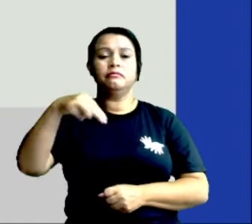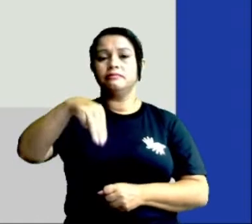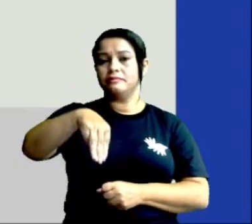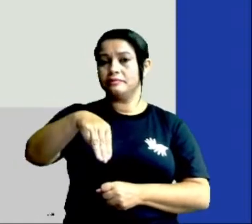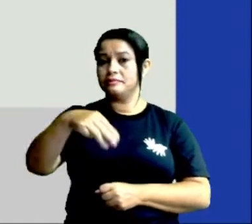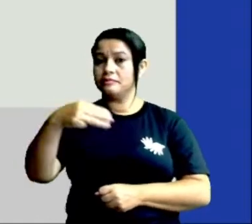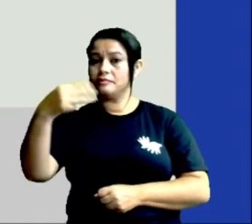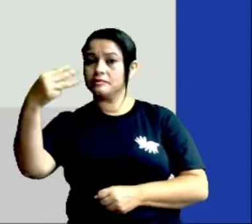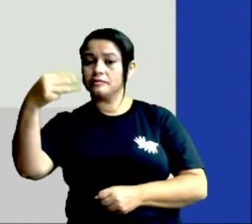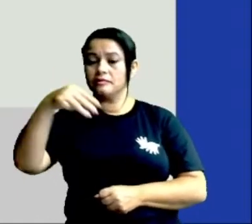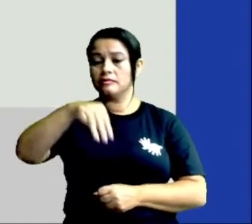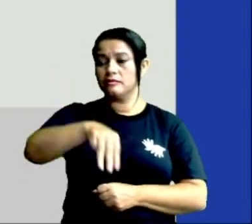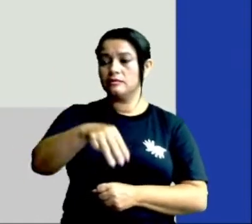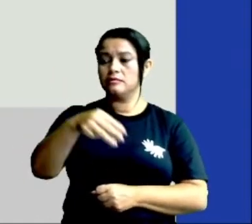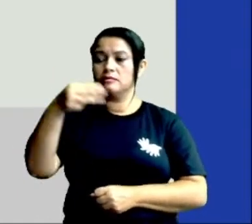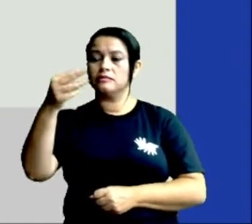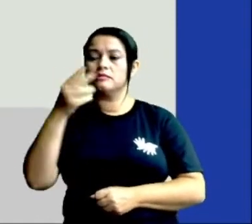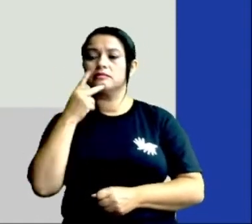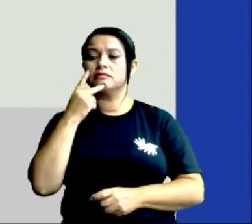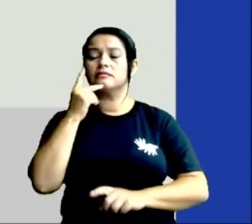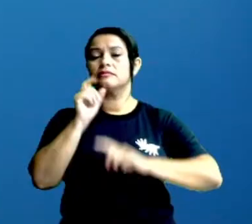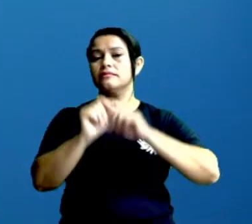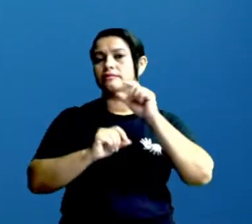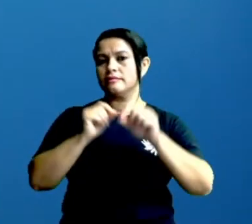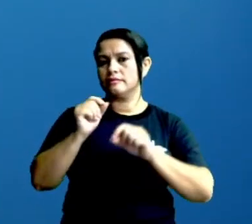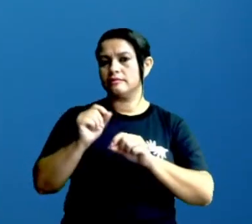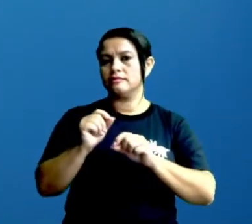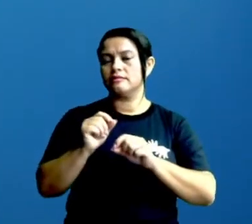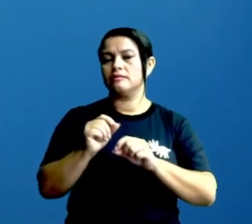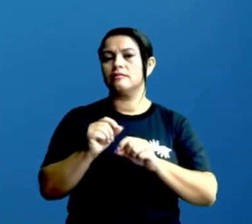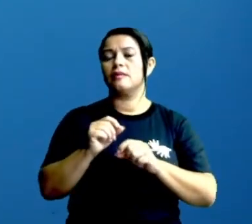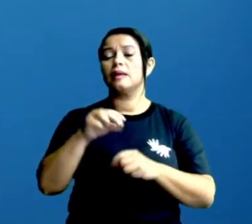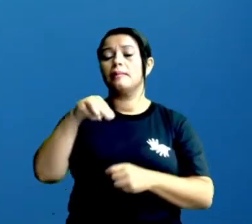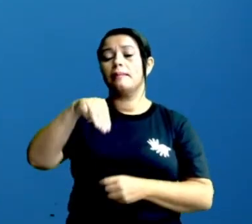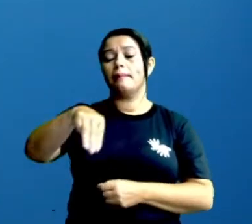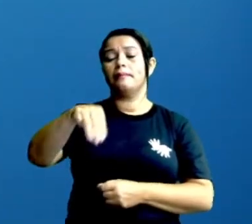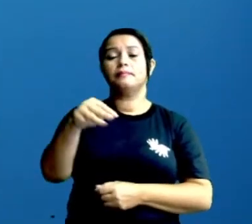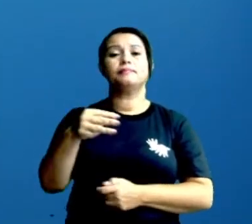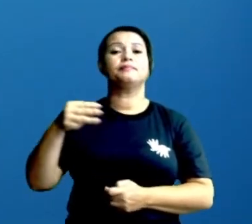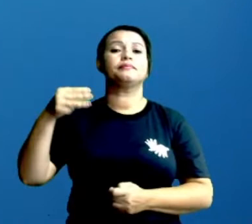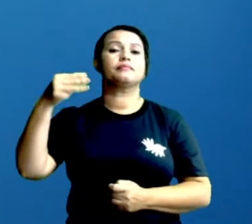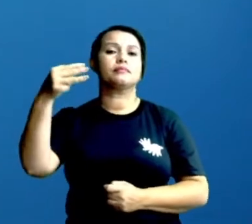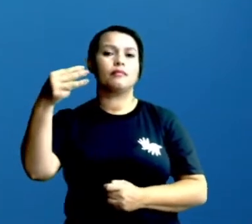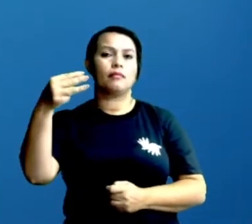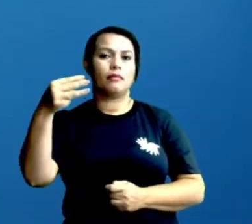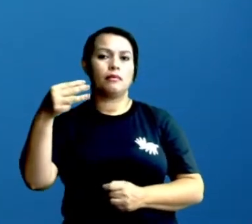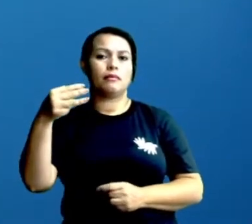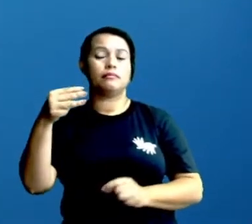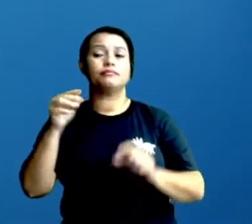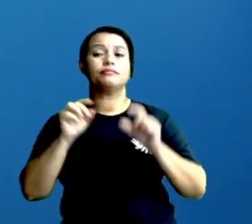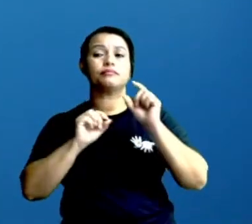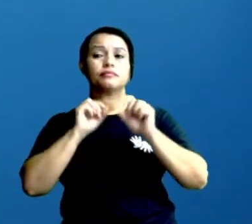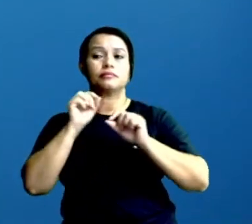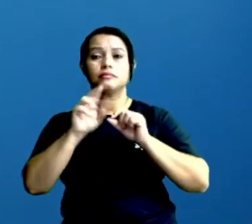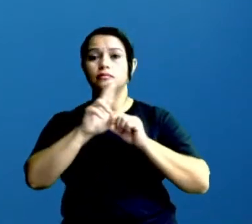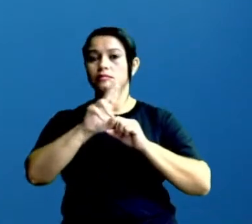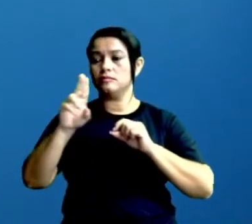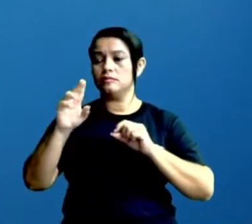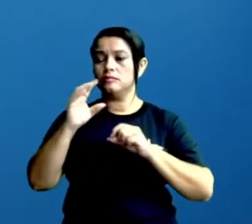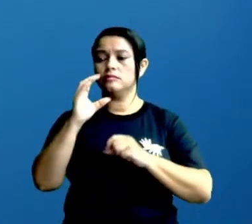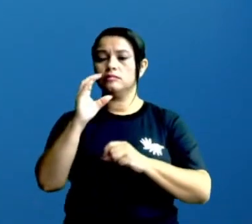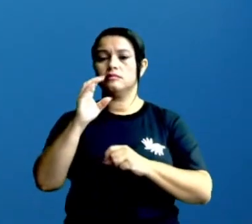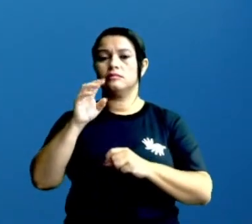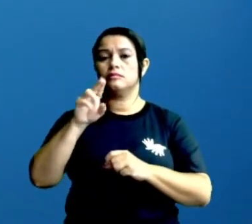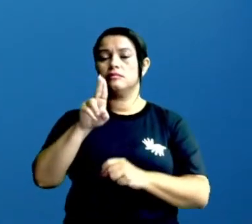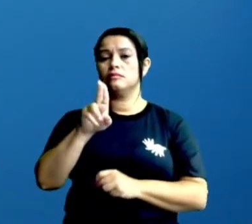tá? Ó, quando nós falamos de metro cúbico, tá? Então, esse nome cúbico